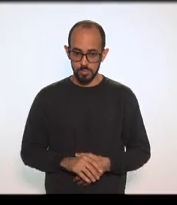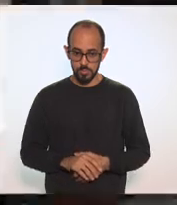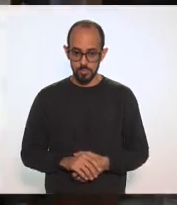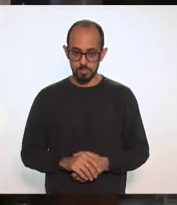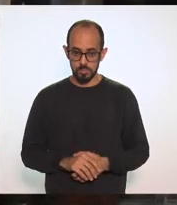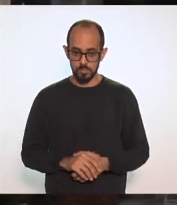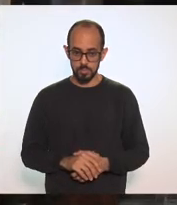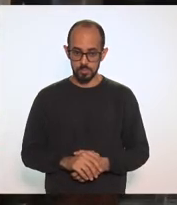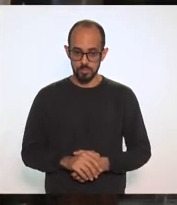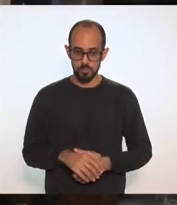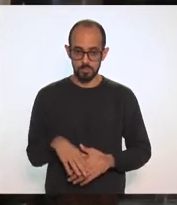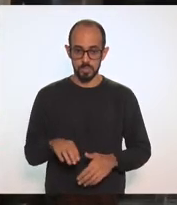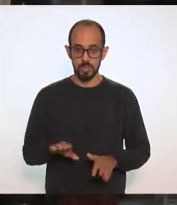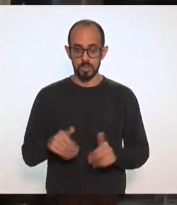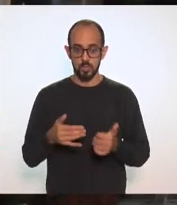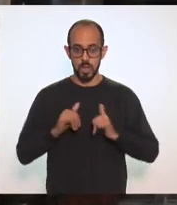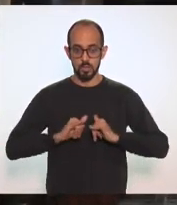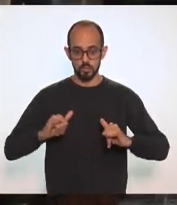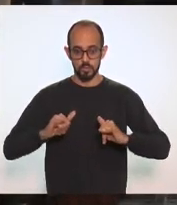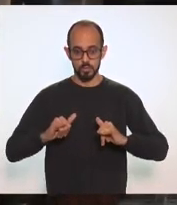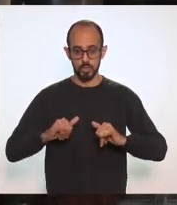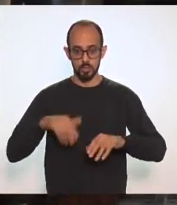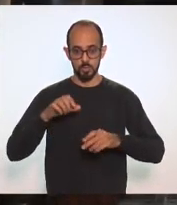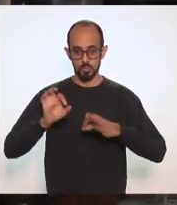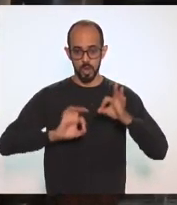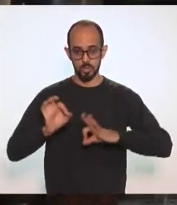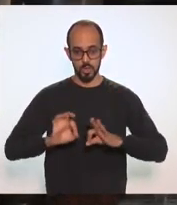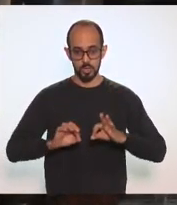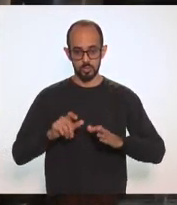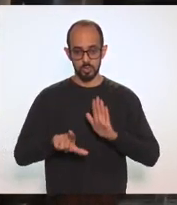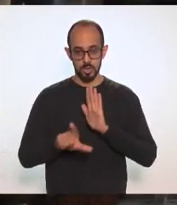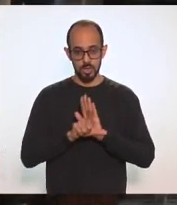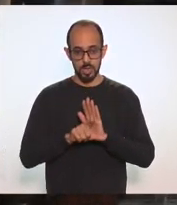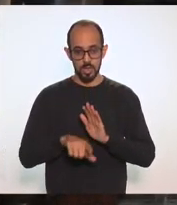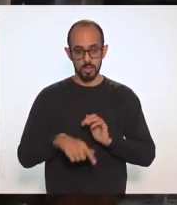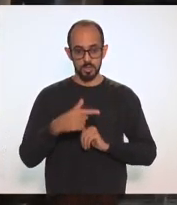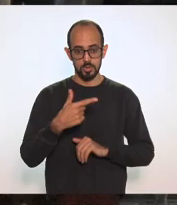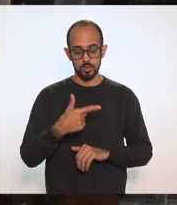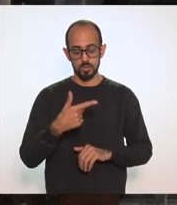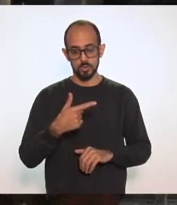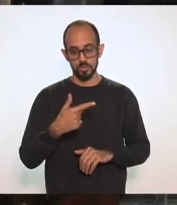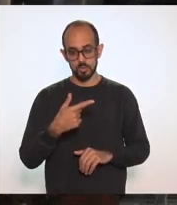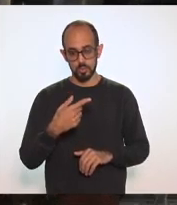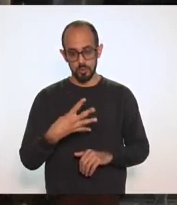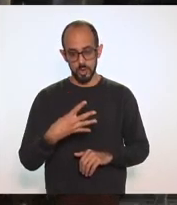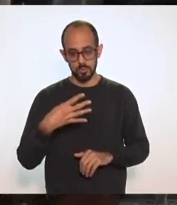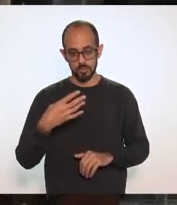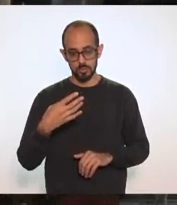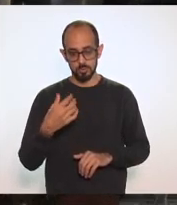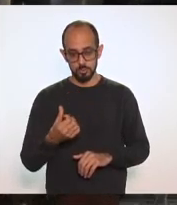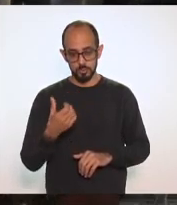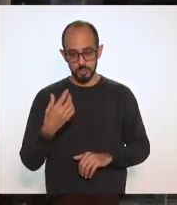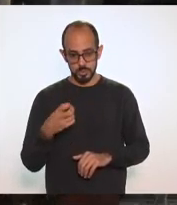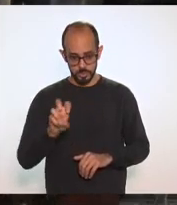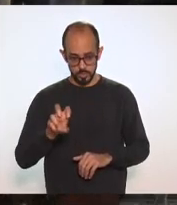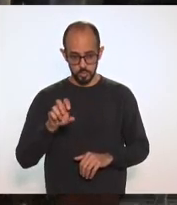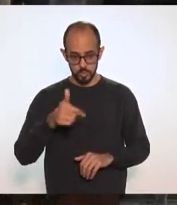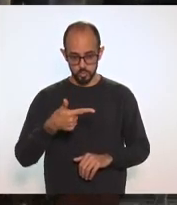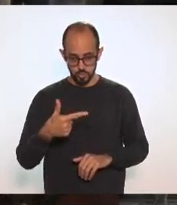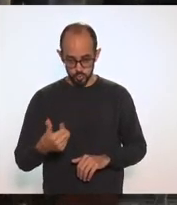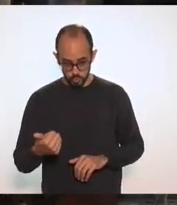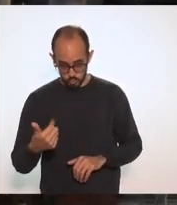Anuncio, em primeira discussão, projeto de lei 4568 de 18, de autoria do deputado Atila Nunes, que dispõe sobre a criação de programa